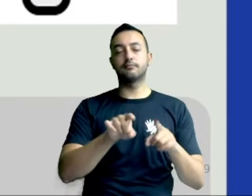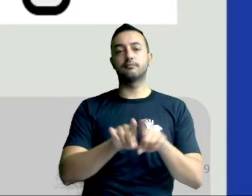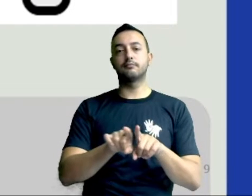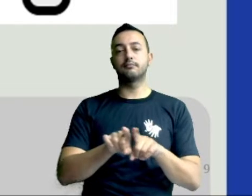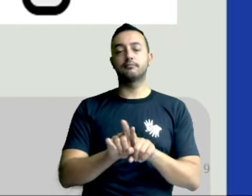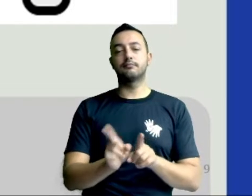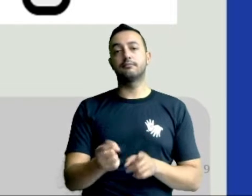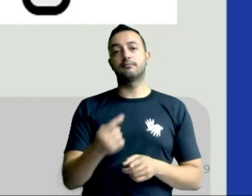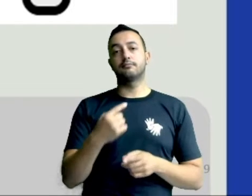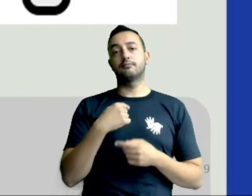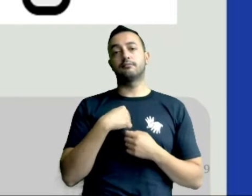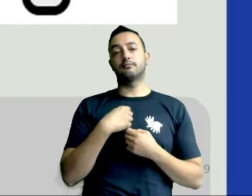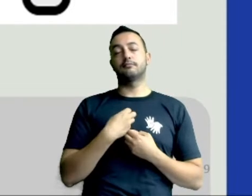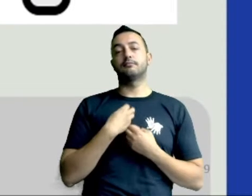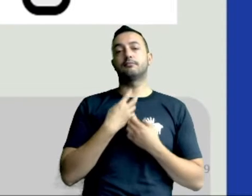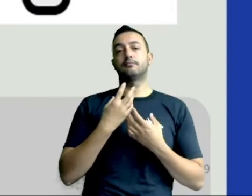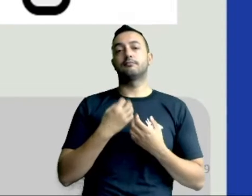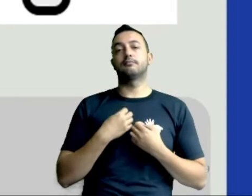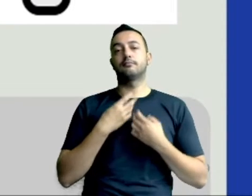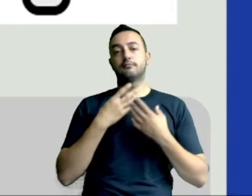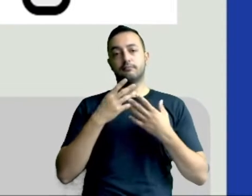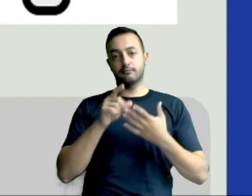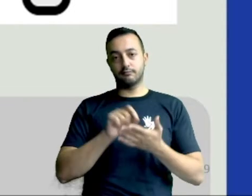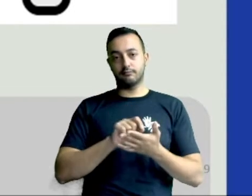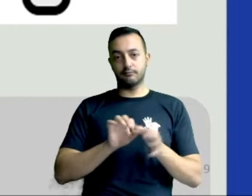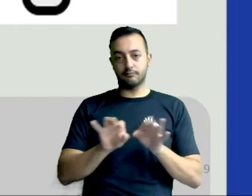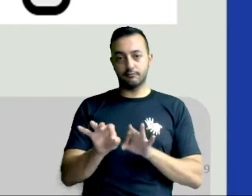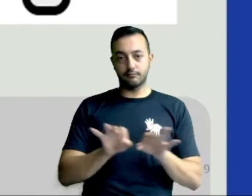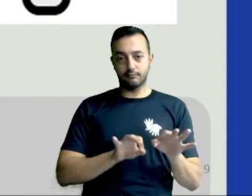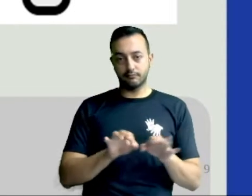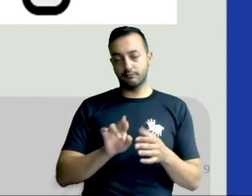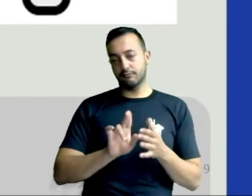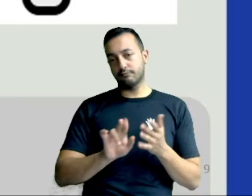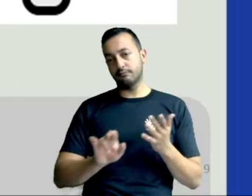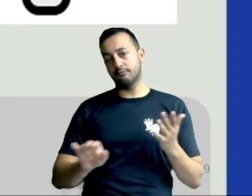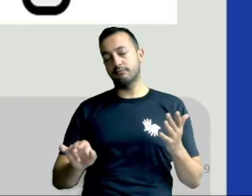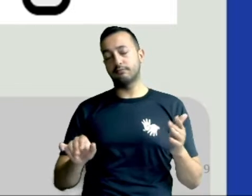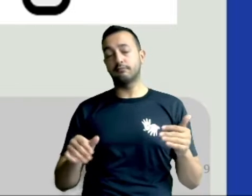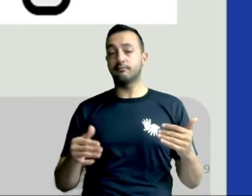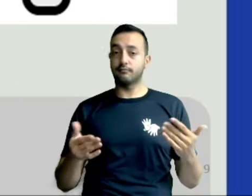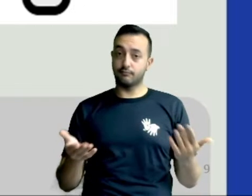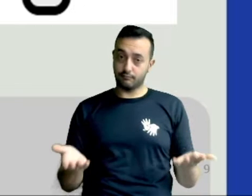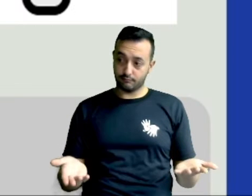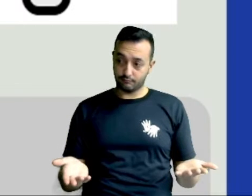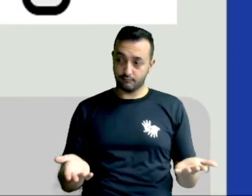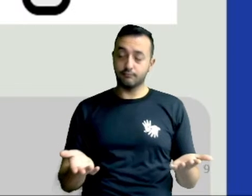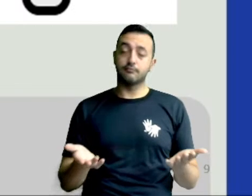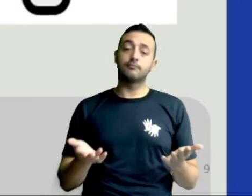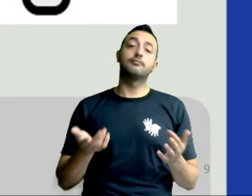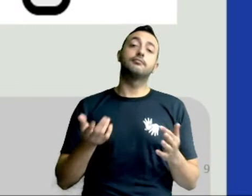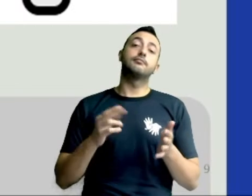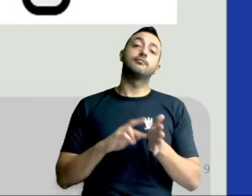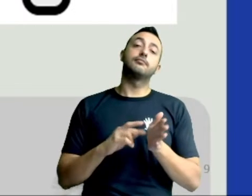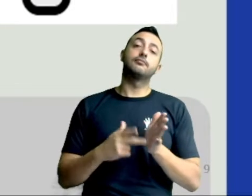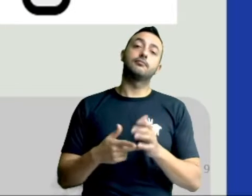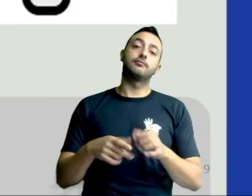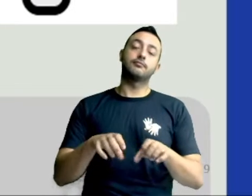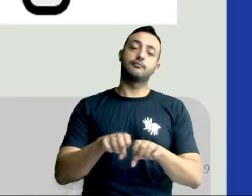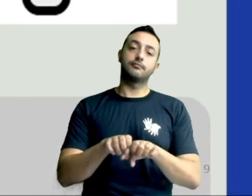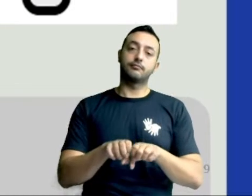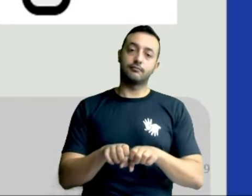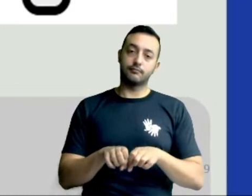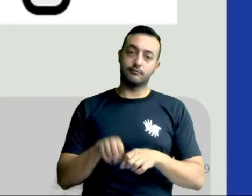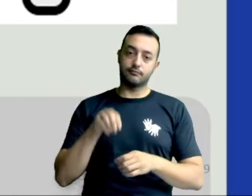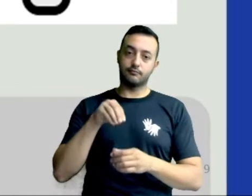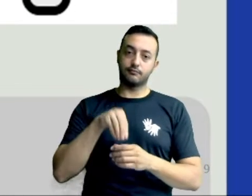eu poético, a organização e etc. Ou seja, isso representa a estrutura interna